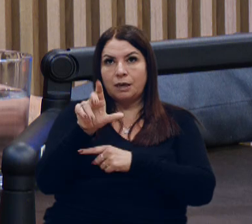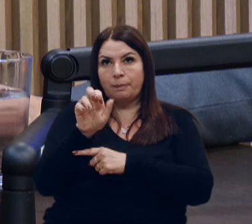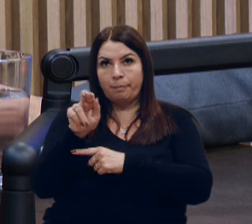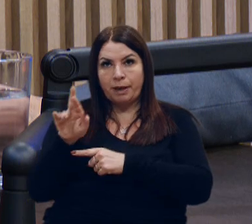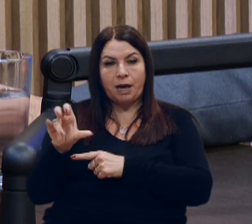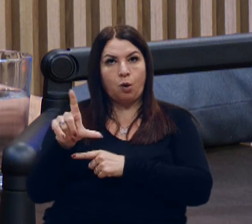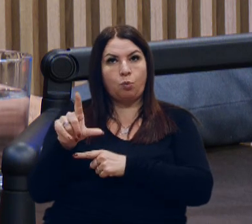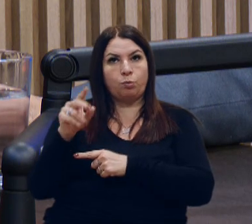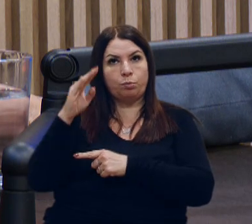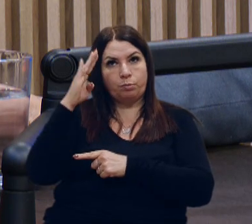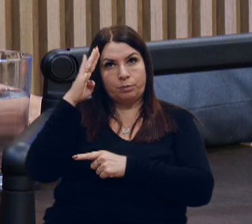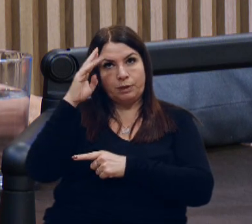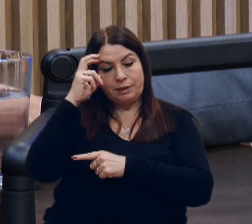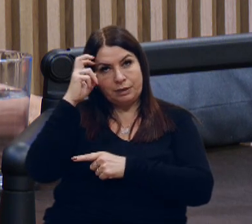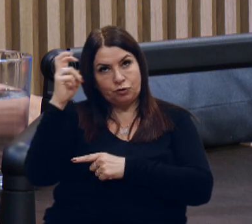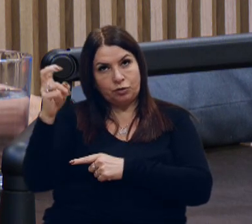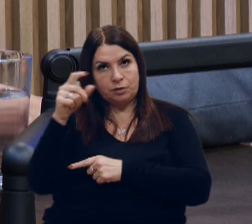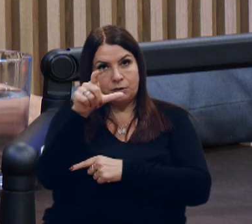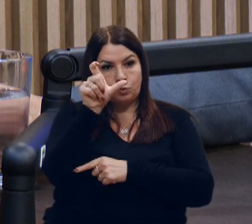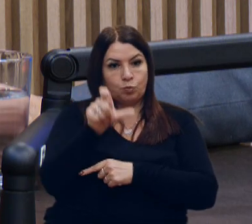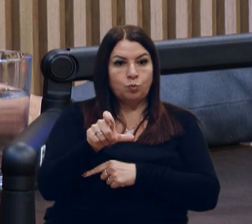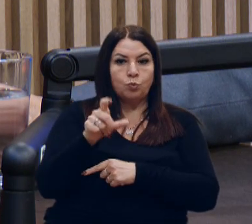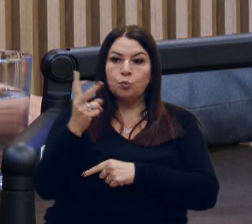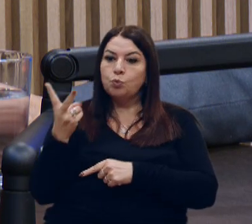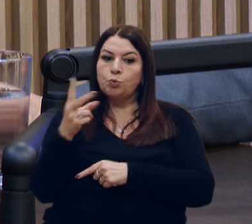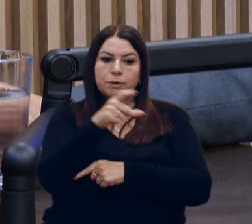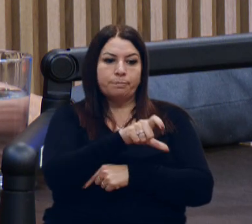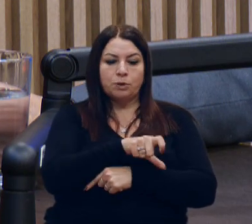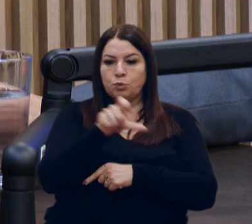inteligente. São duas pessoas diferentes, tá?